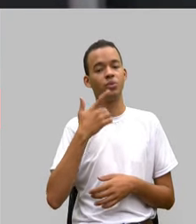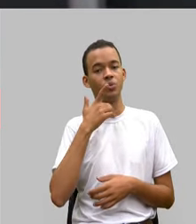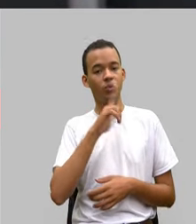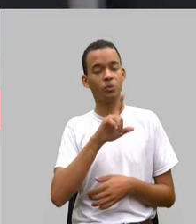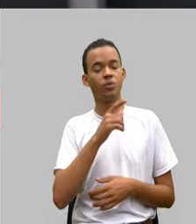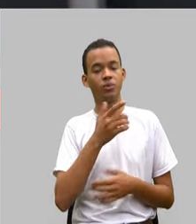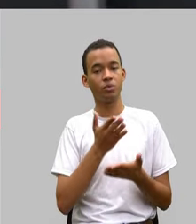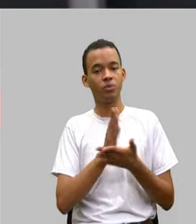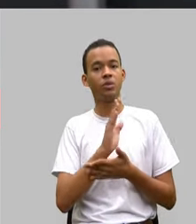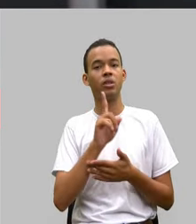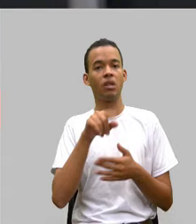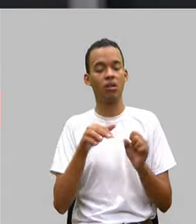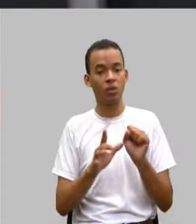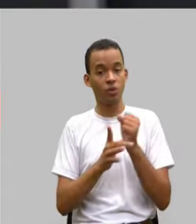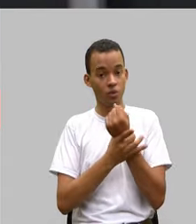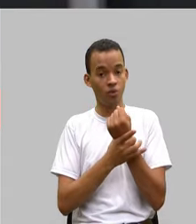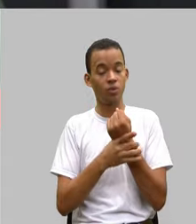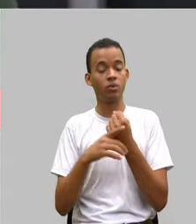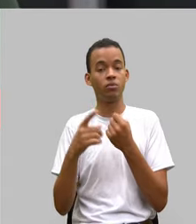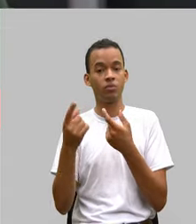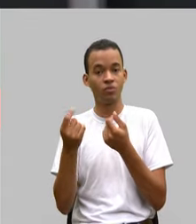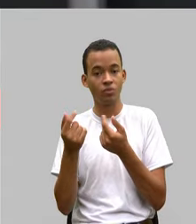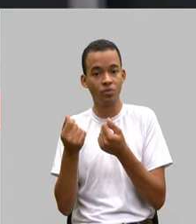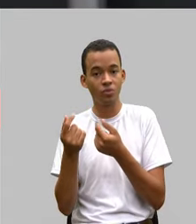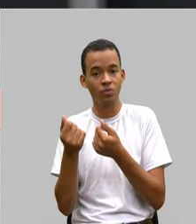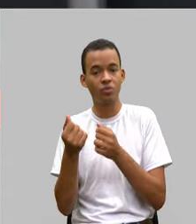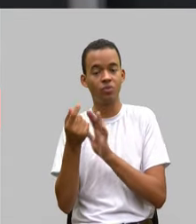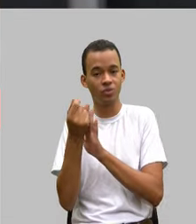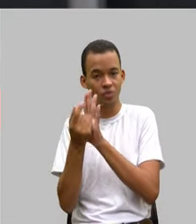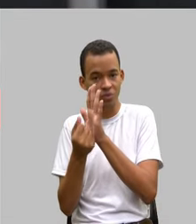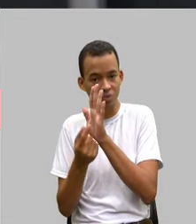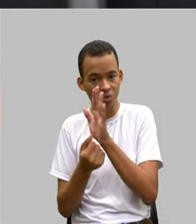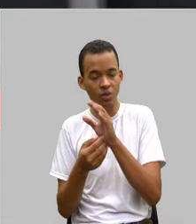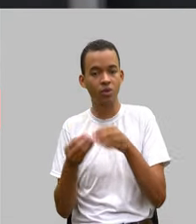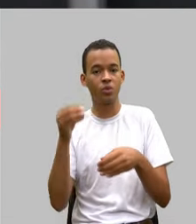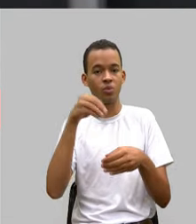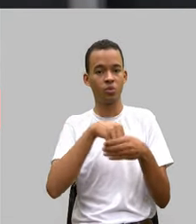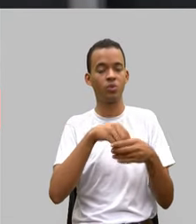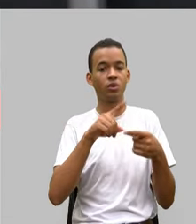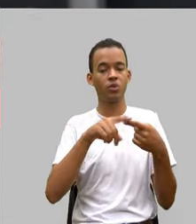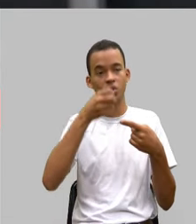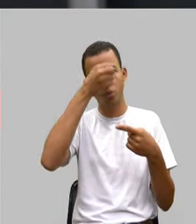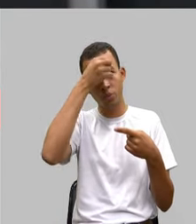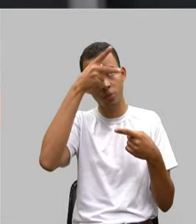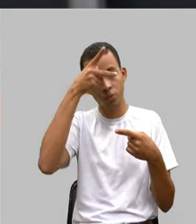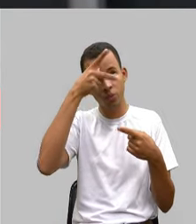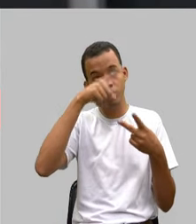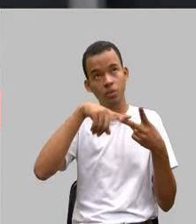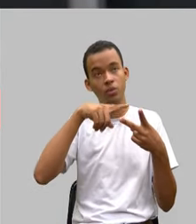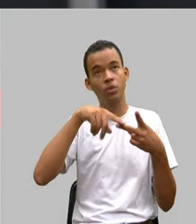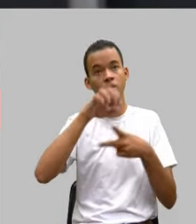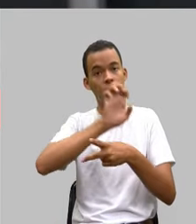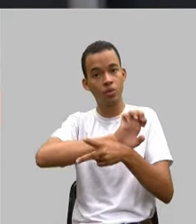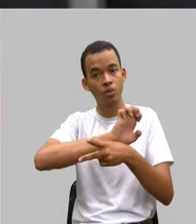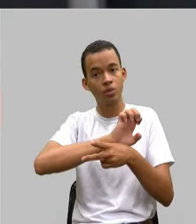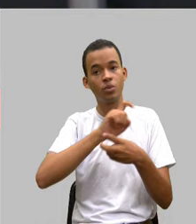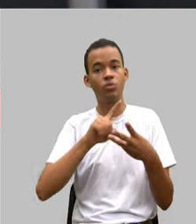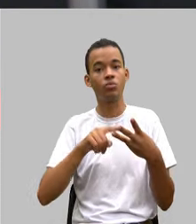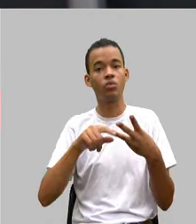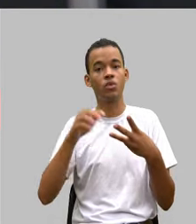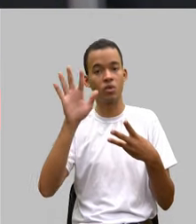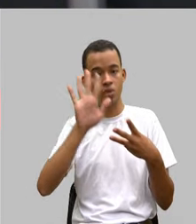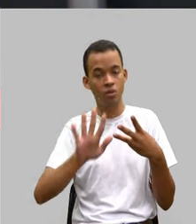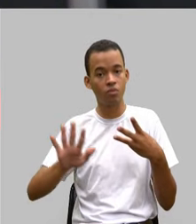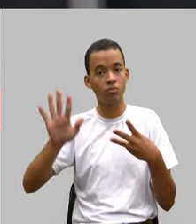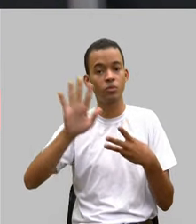orçamentária no SUS nas três esferas de governo seja Municipal Estadual né e nas nacional para garantir o